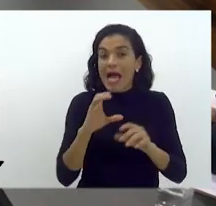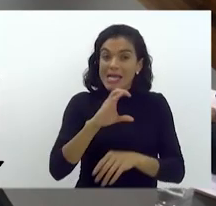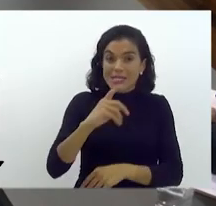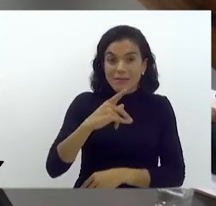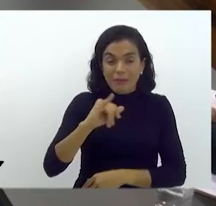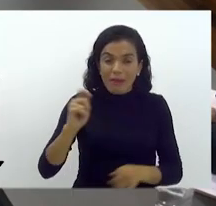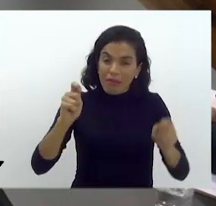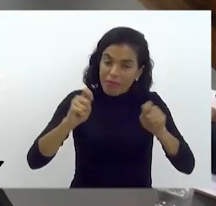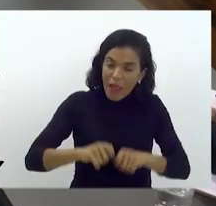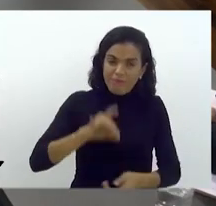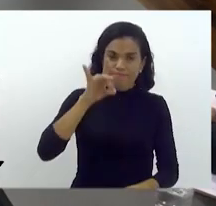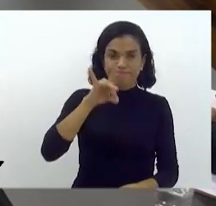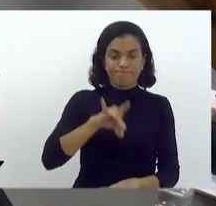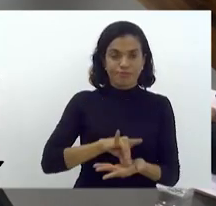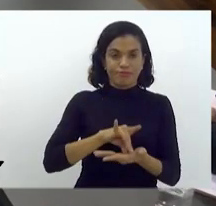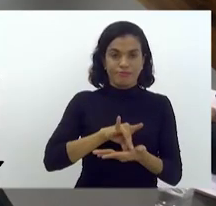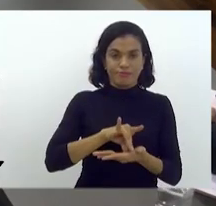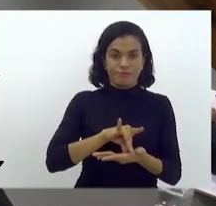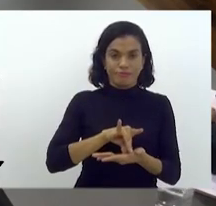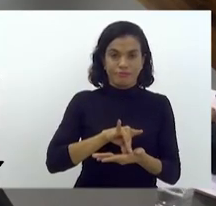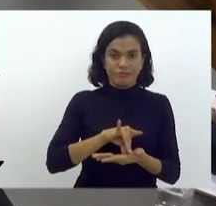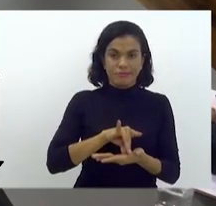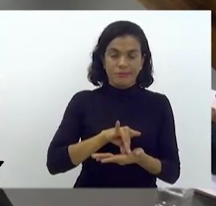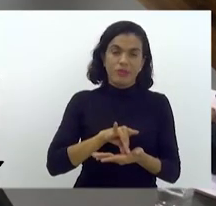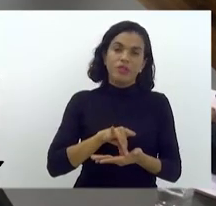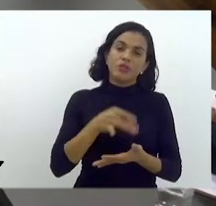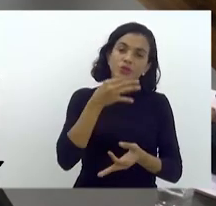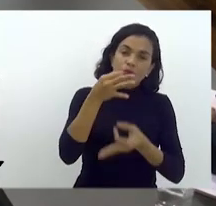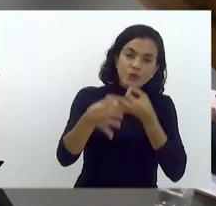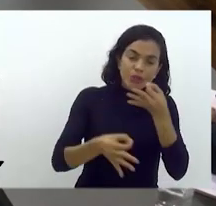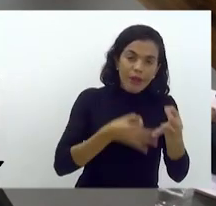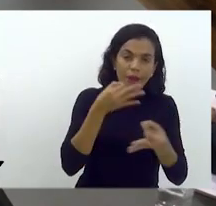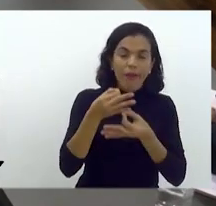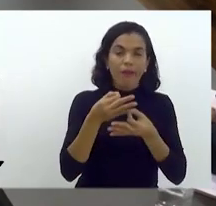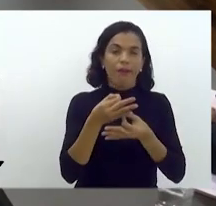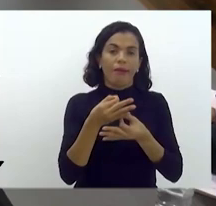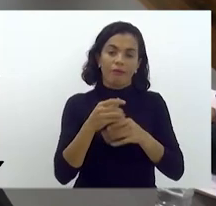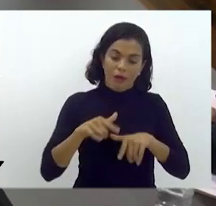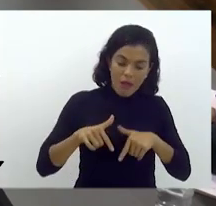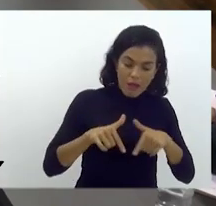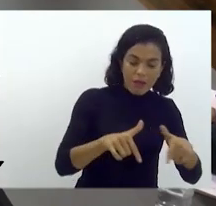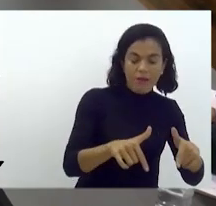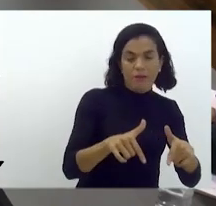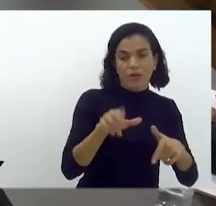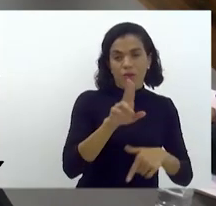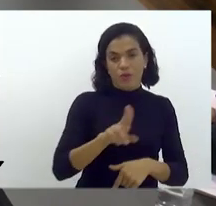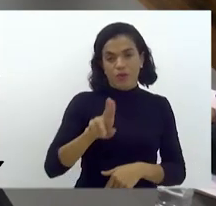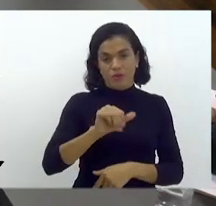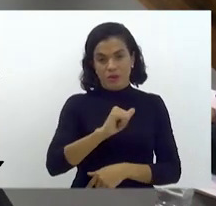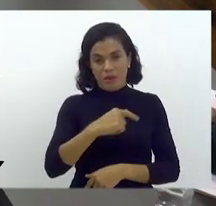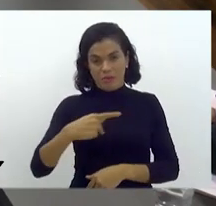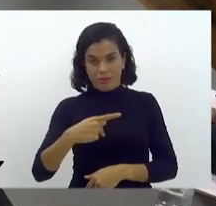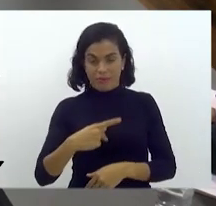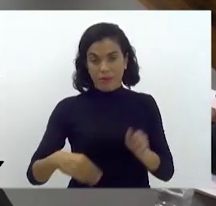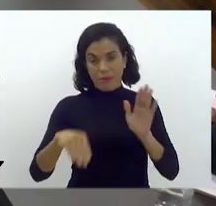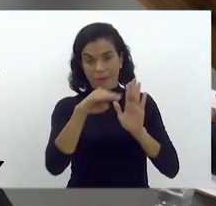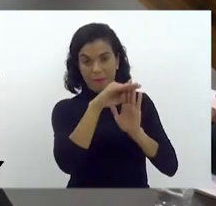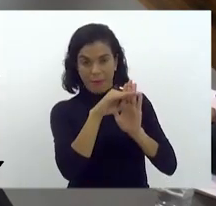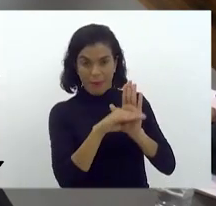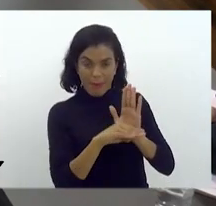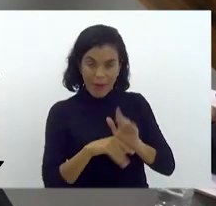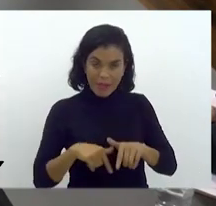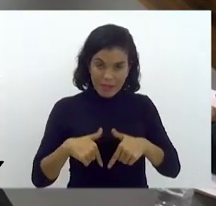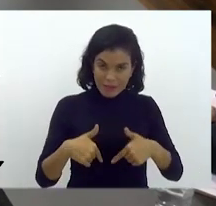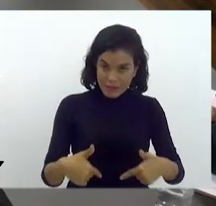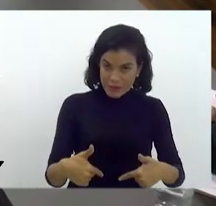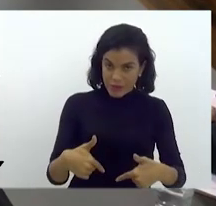possa concretamente né Eh sugerir a aplicação e a sua sugestão de incluir no hall das